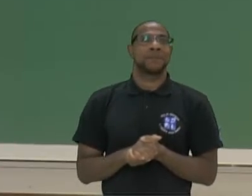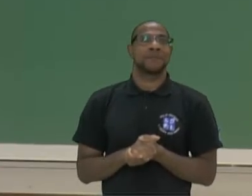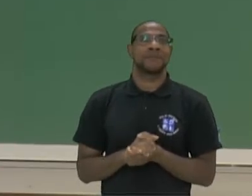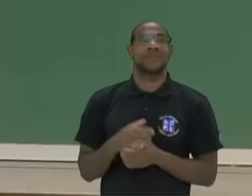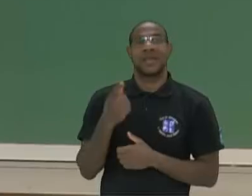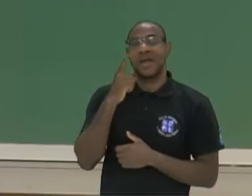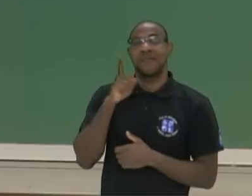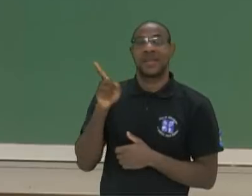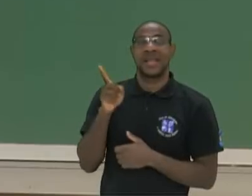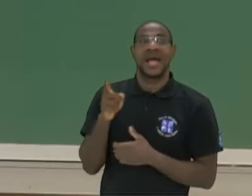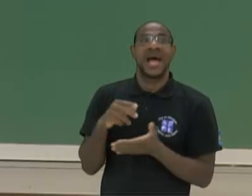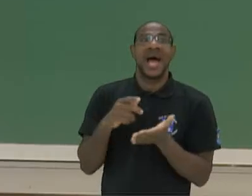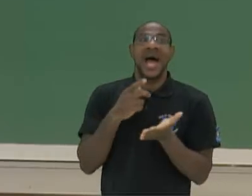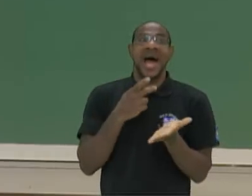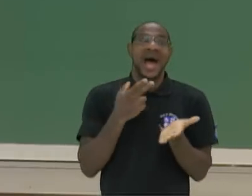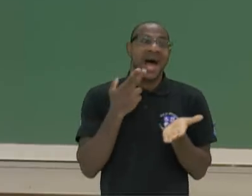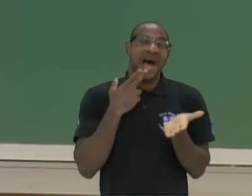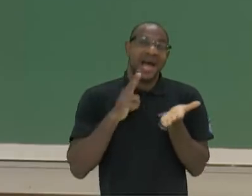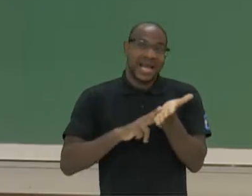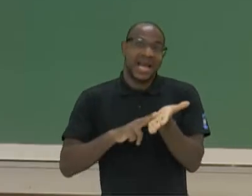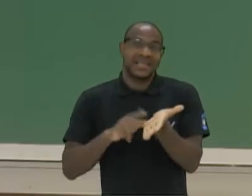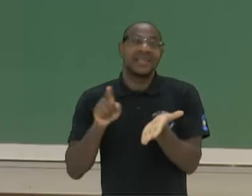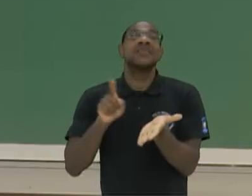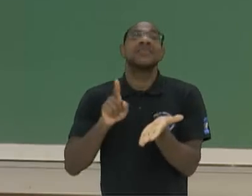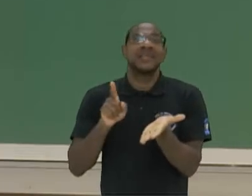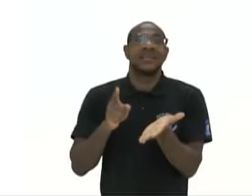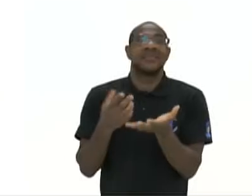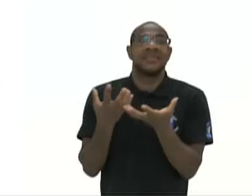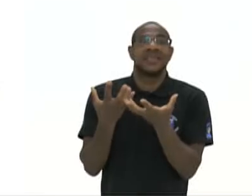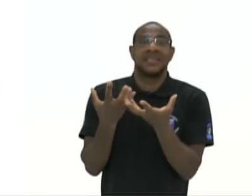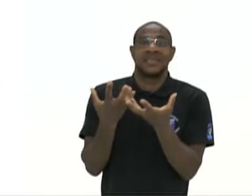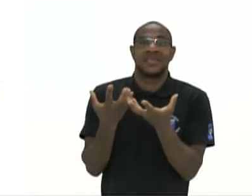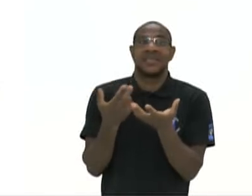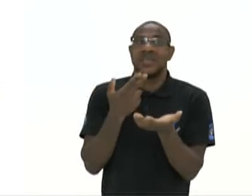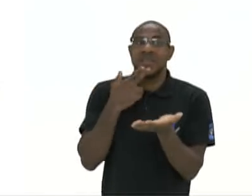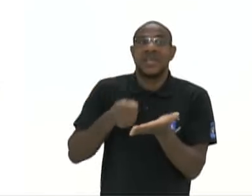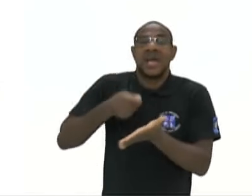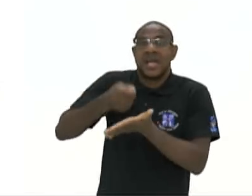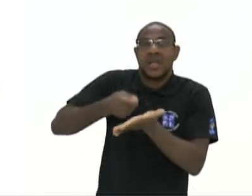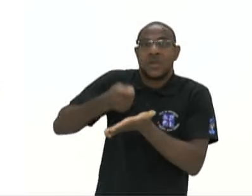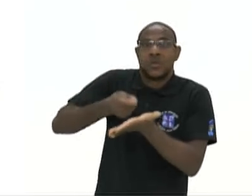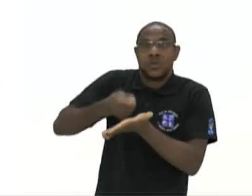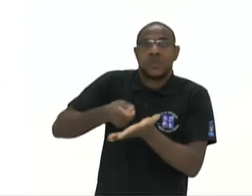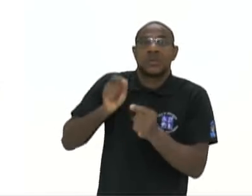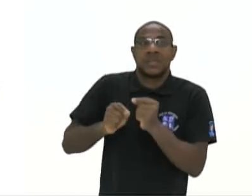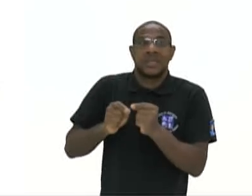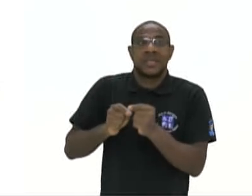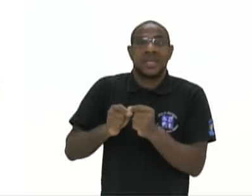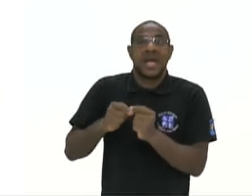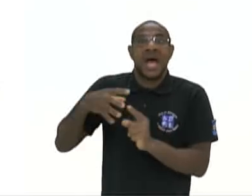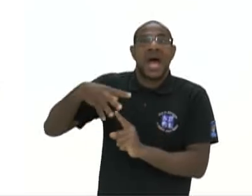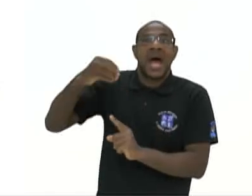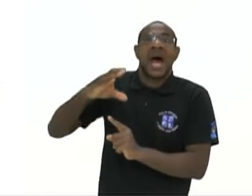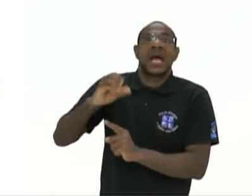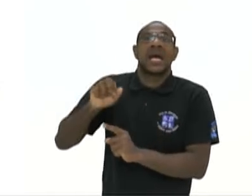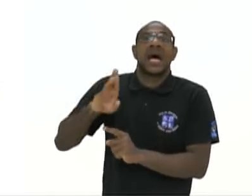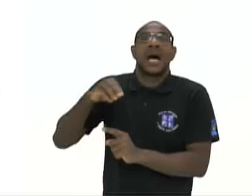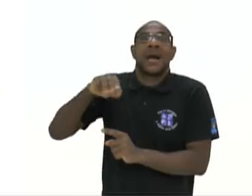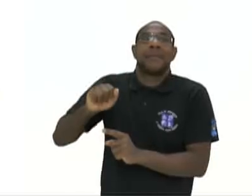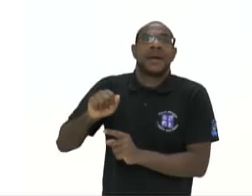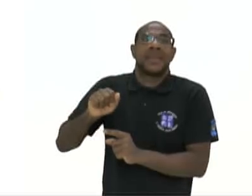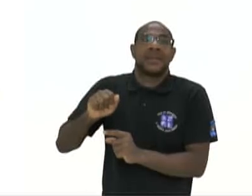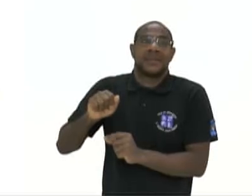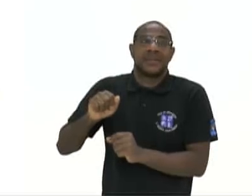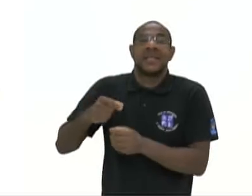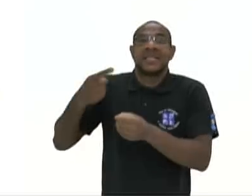Veja essa carta de reivindicação aqui que eu trouxe para vocês. Carta de reivindicação à Câmara dos Vereadores de